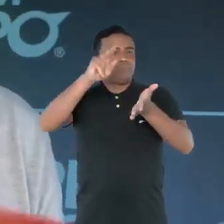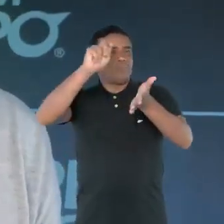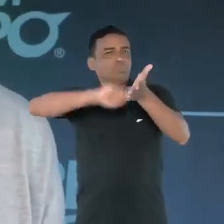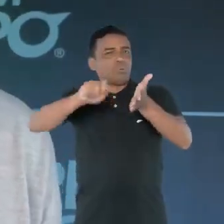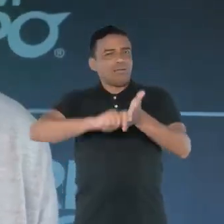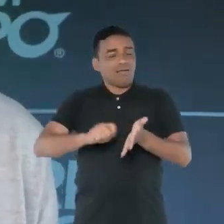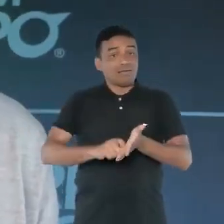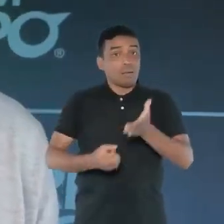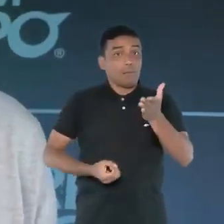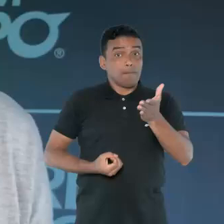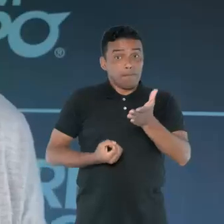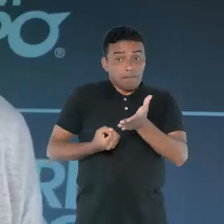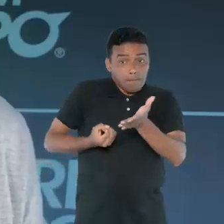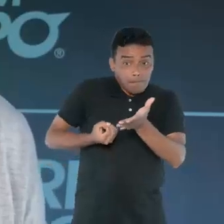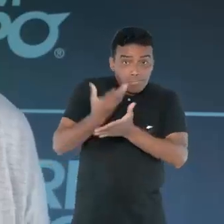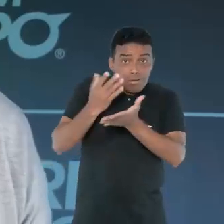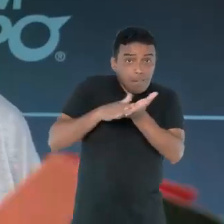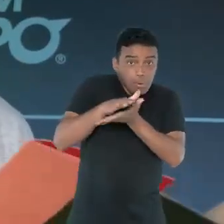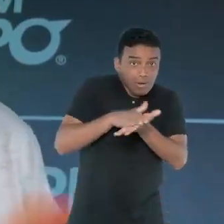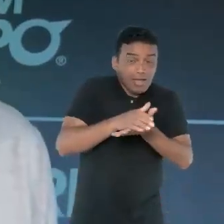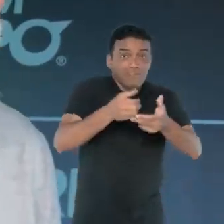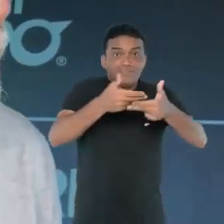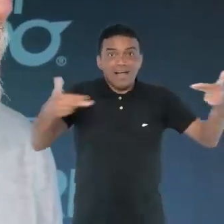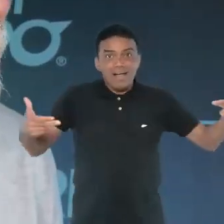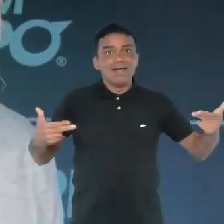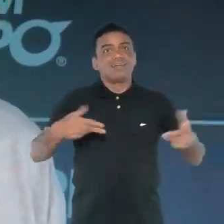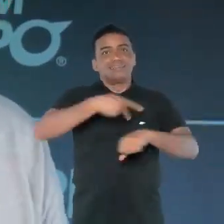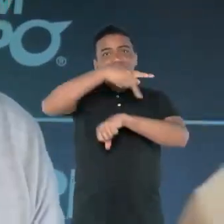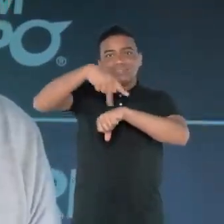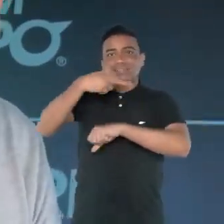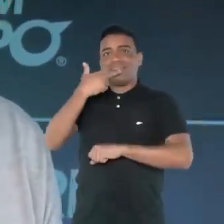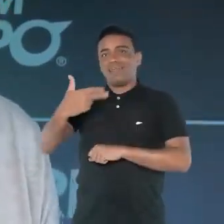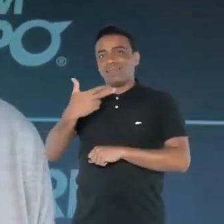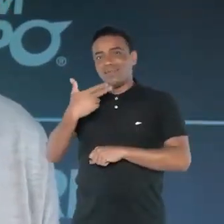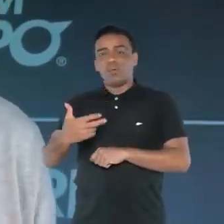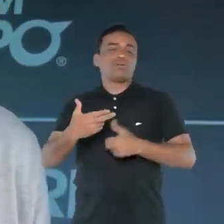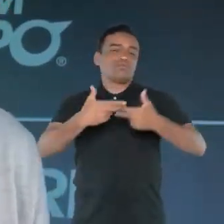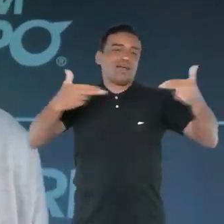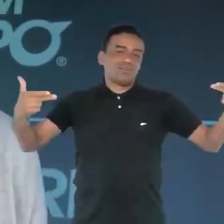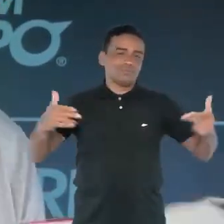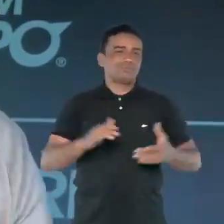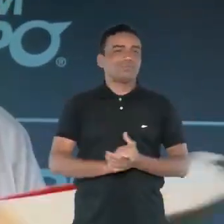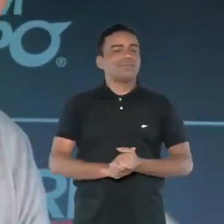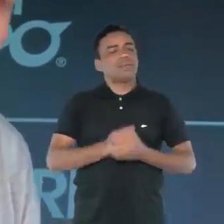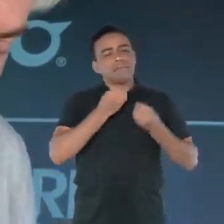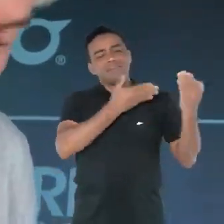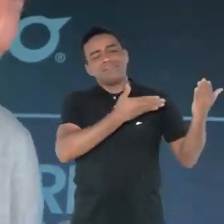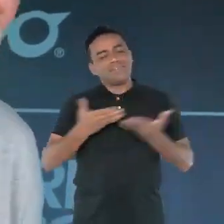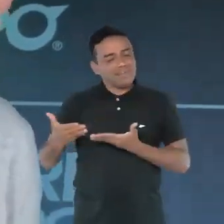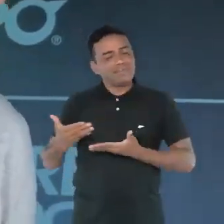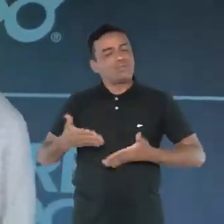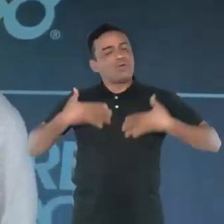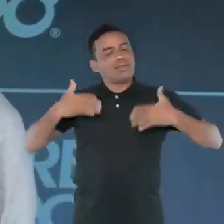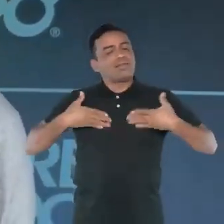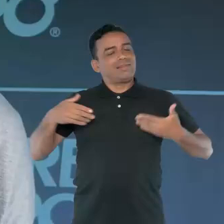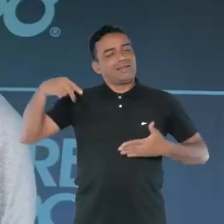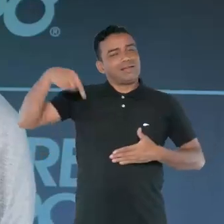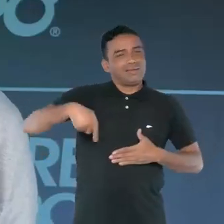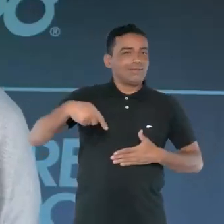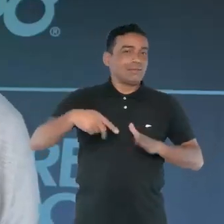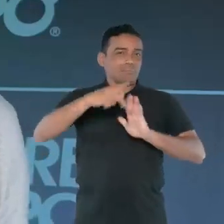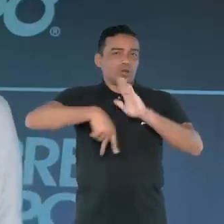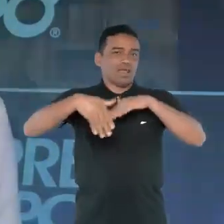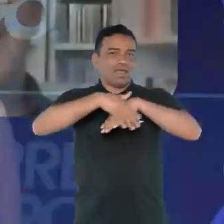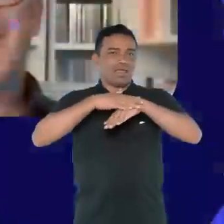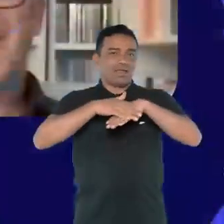em mais de 30 idiomas. Muito bem-vindo, José Luiz Peixoto. Que alegria imensa tê-lo aqui conosco no Sempre um Papo.